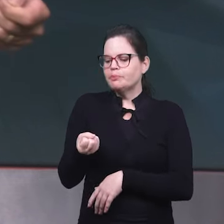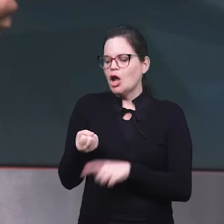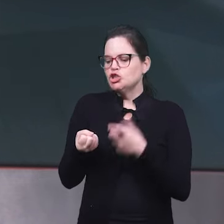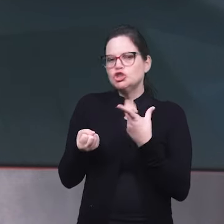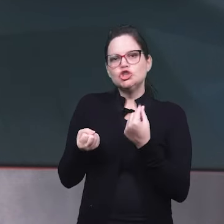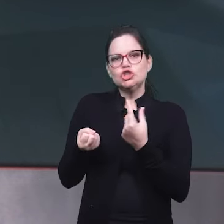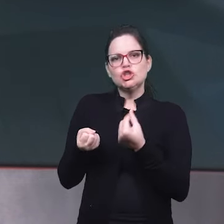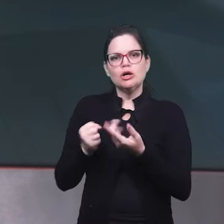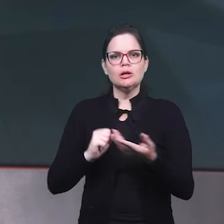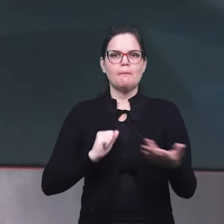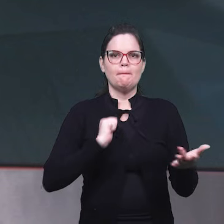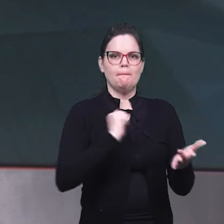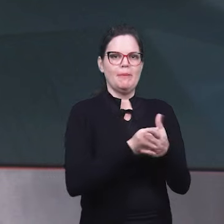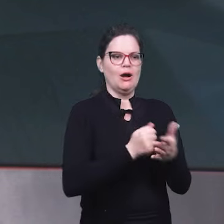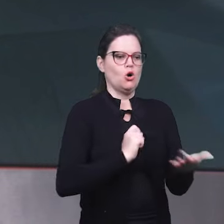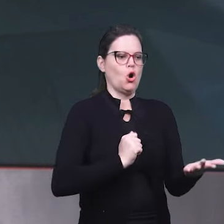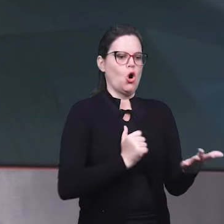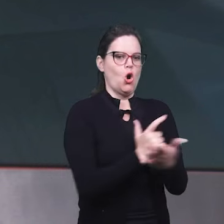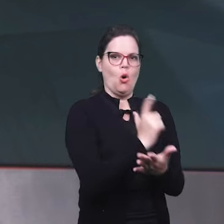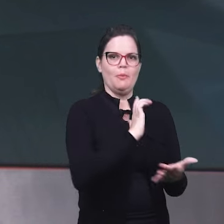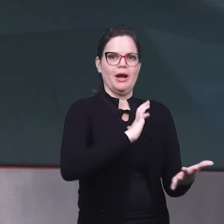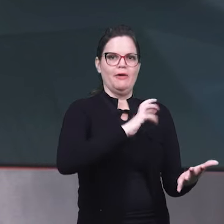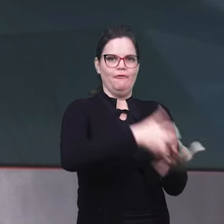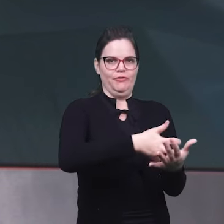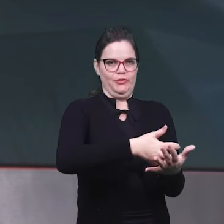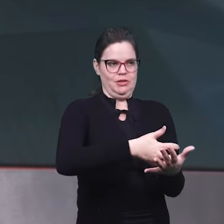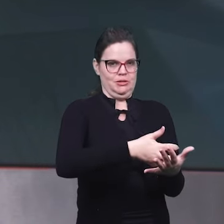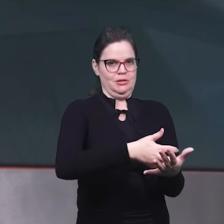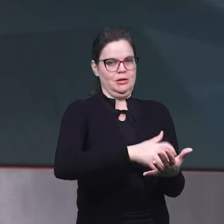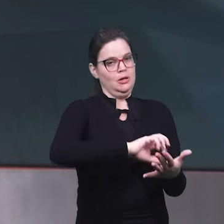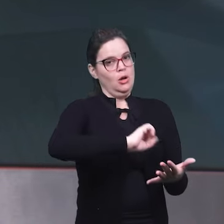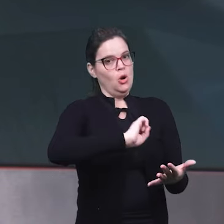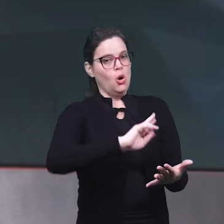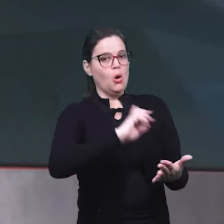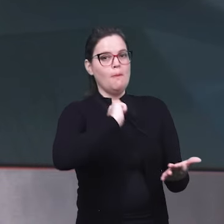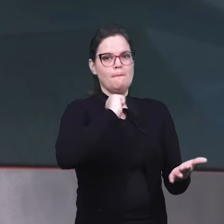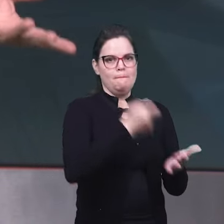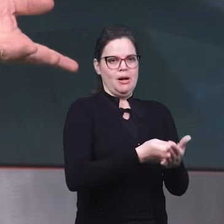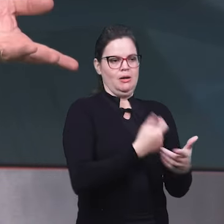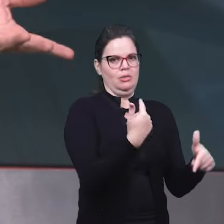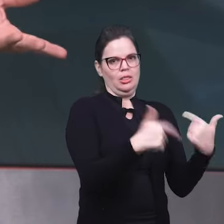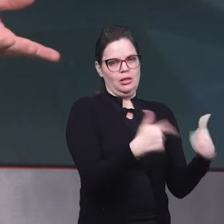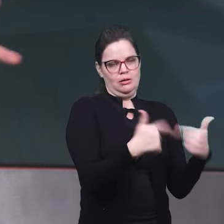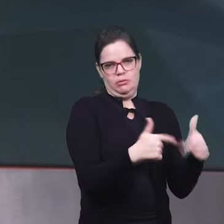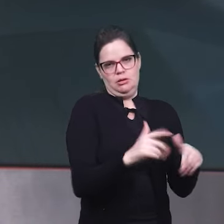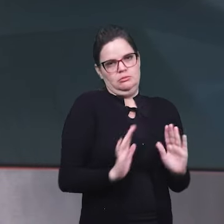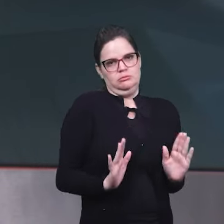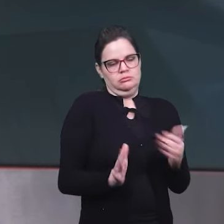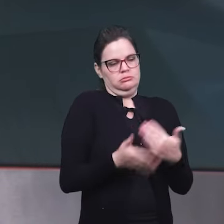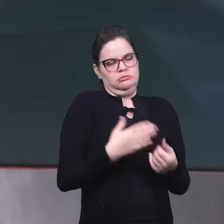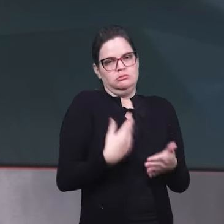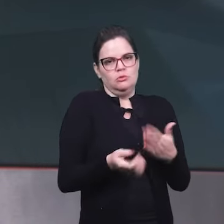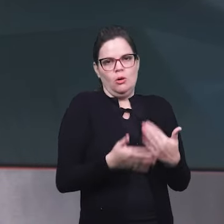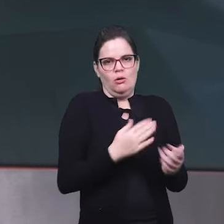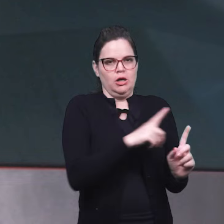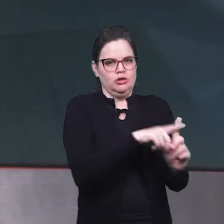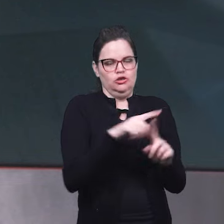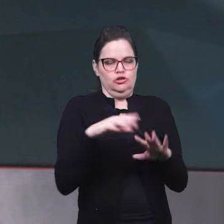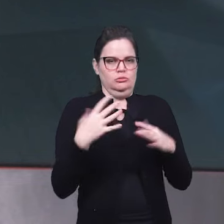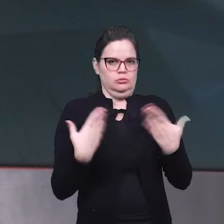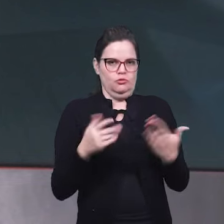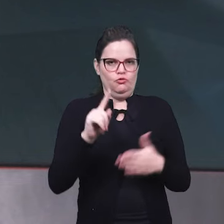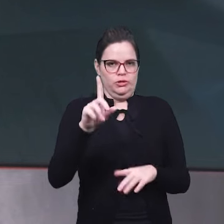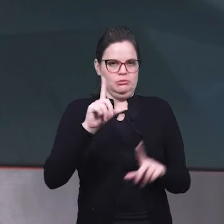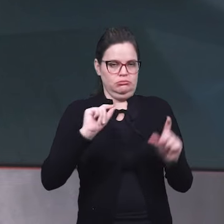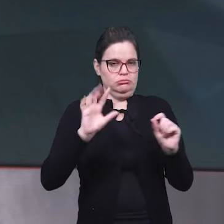e adquire alguma coisa, ou um serviço, ou um bem, qualquer que seja esse